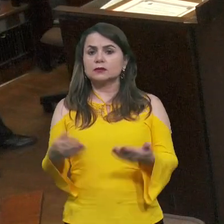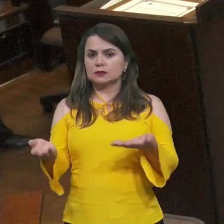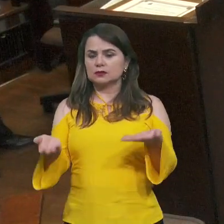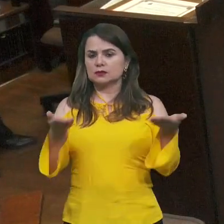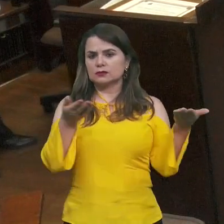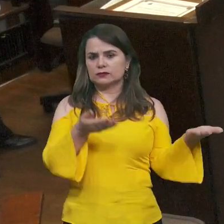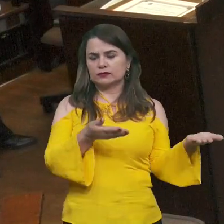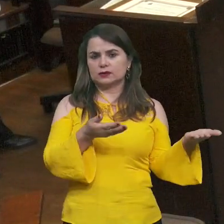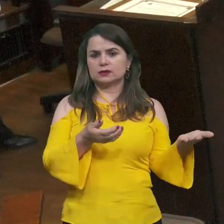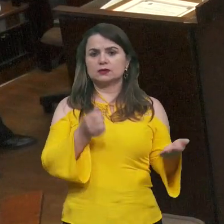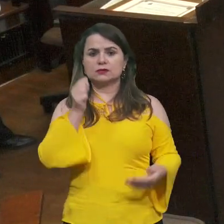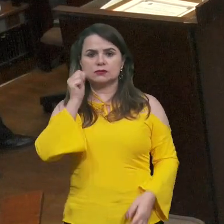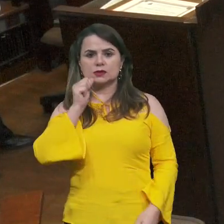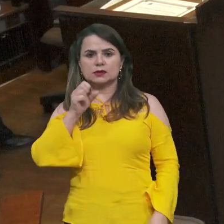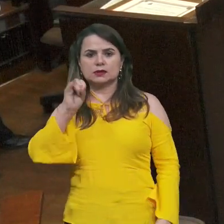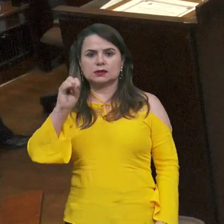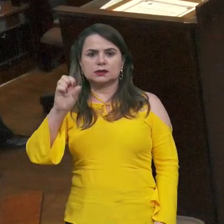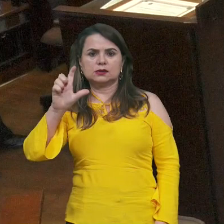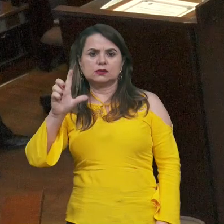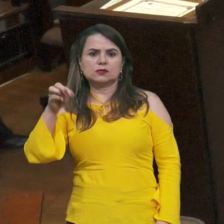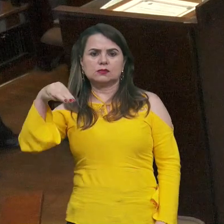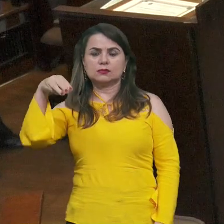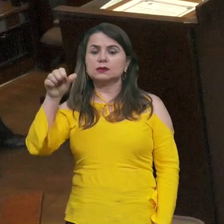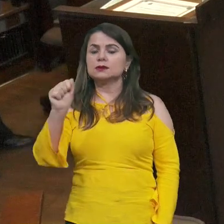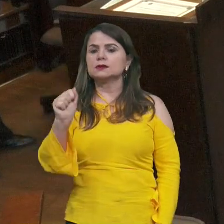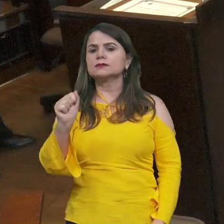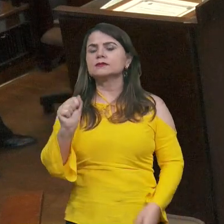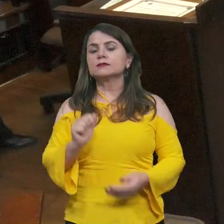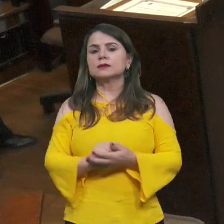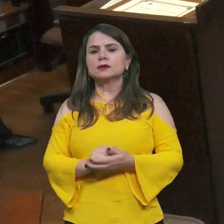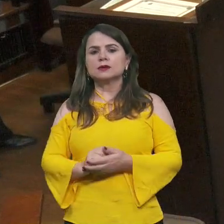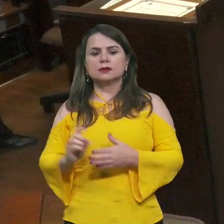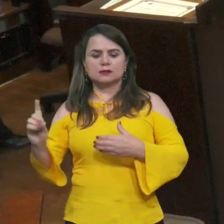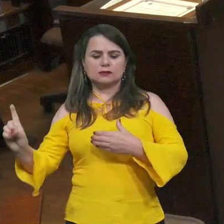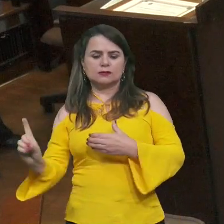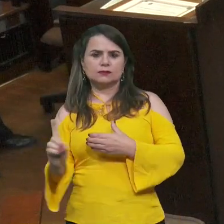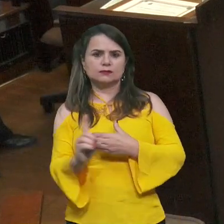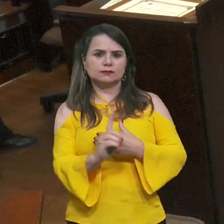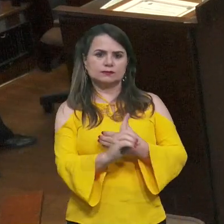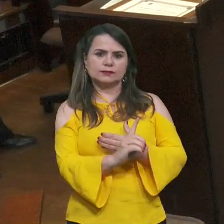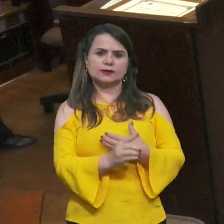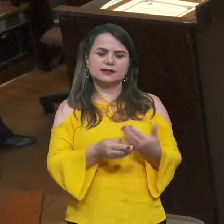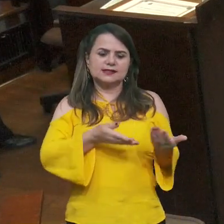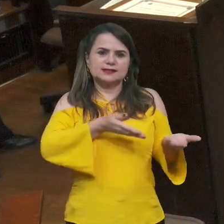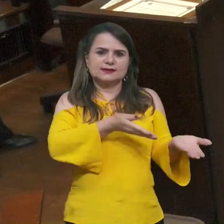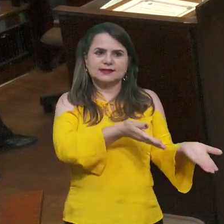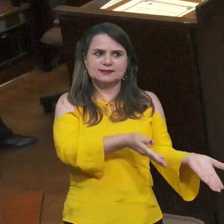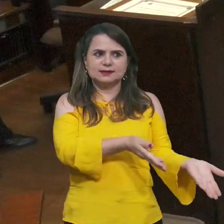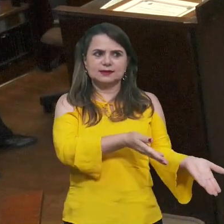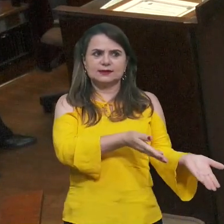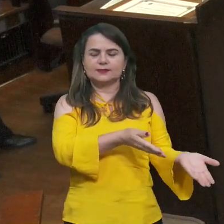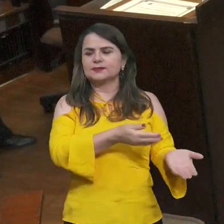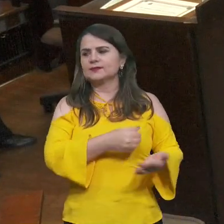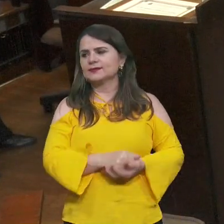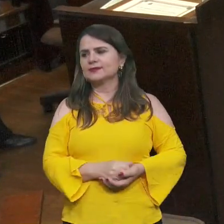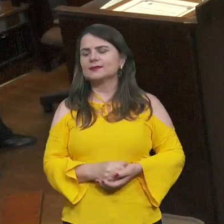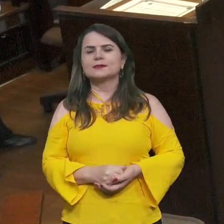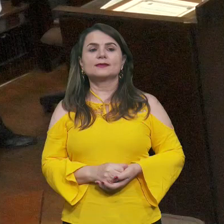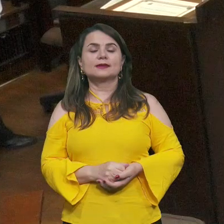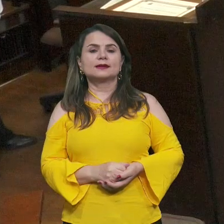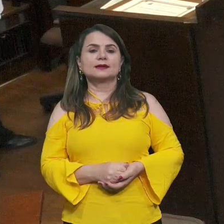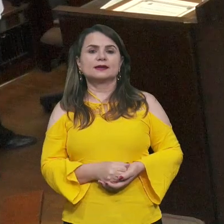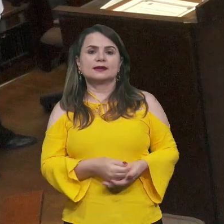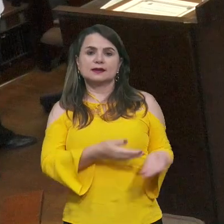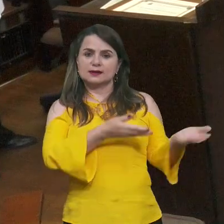Convido a senhora Ilma Maria Aires de Lucena para que se dirija ao centro do nosso plenário. Ilma Maria Aires